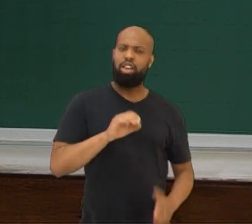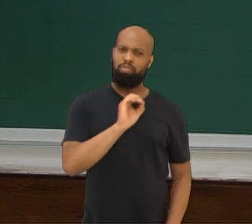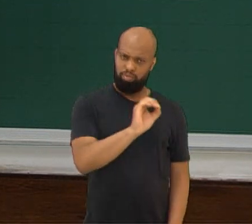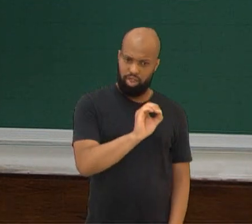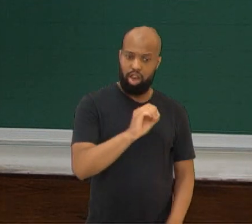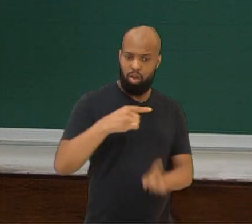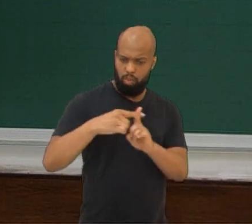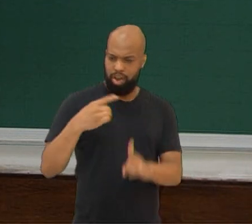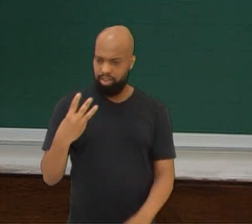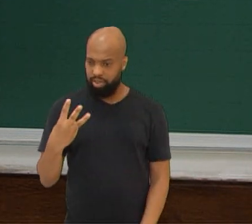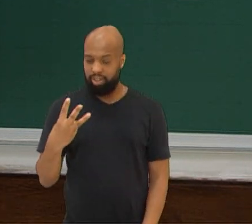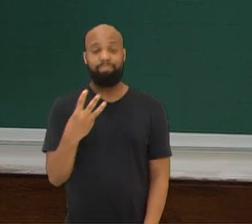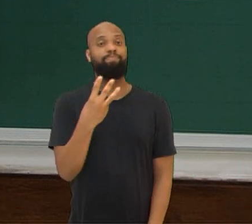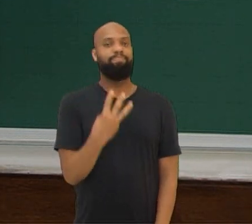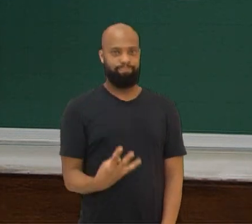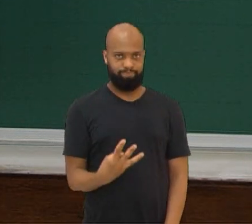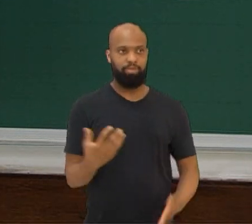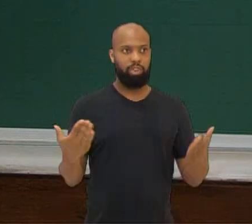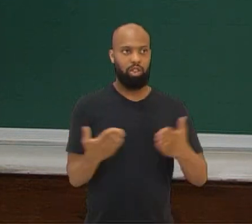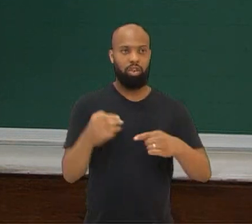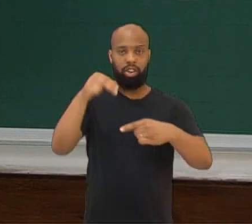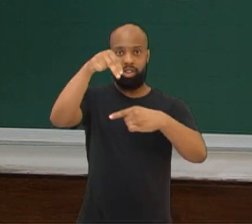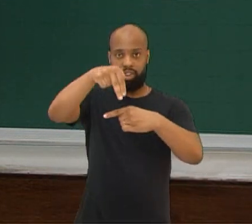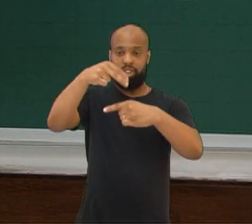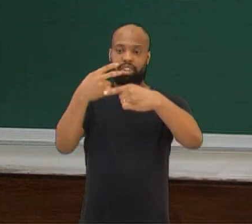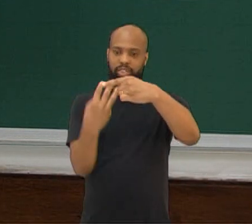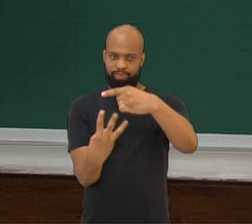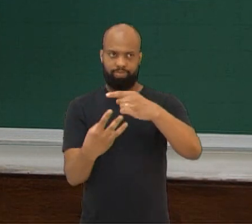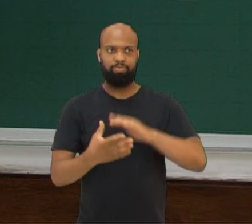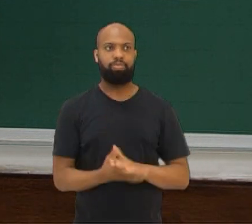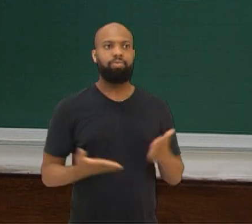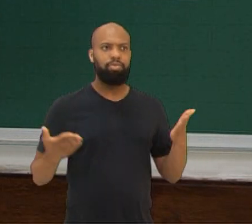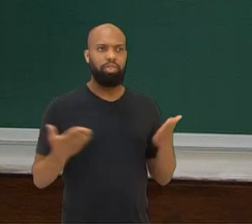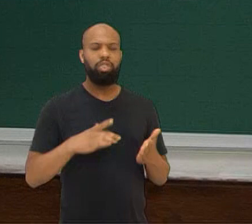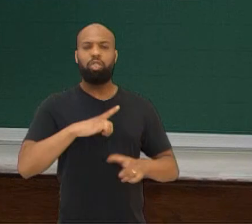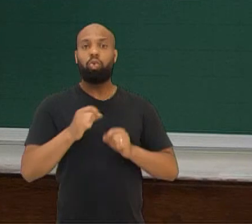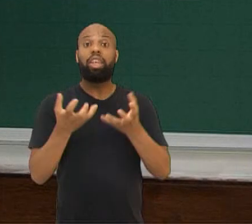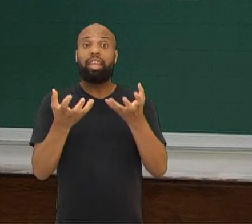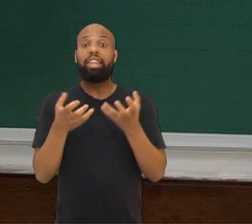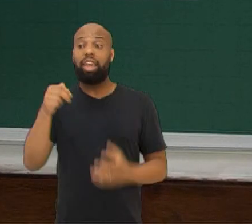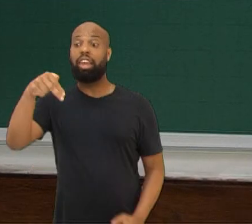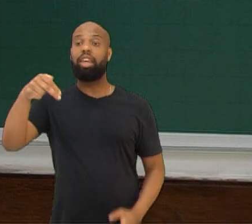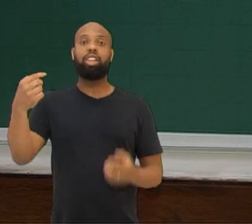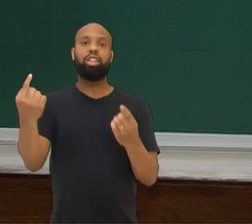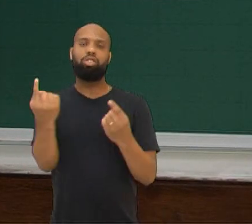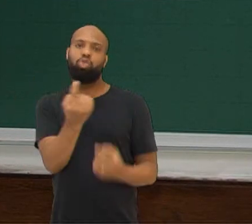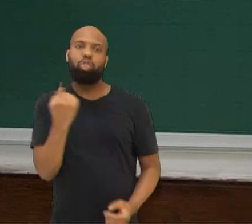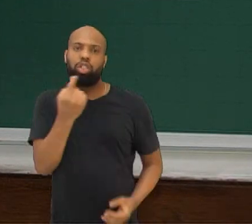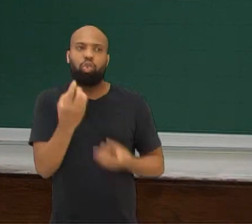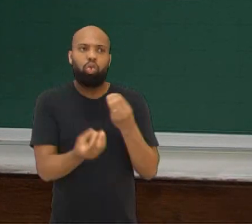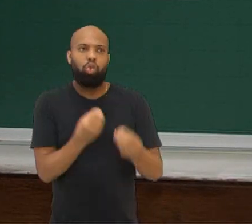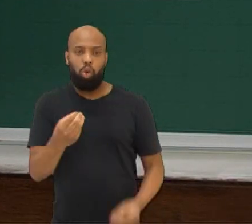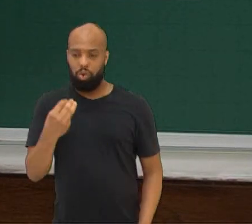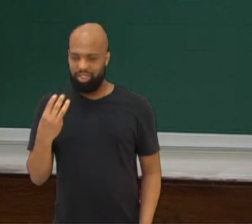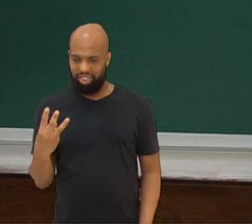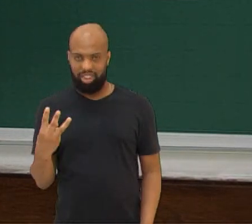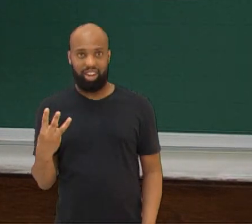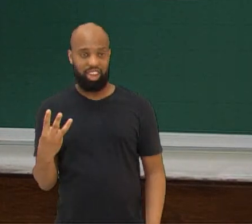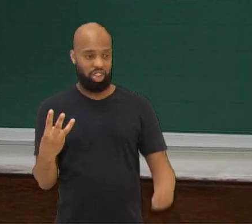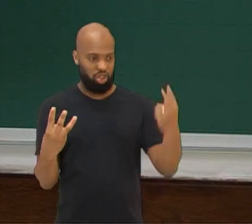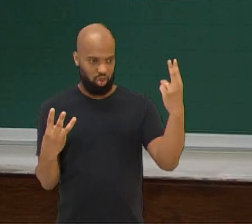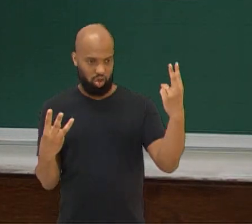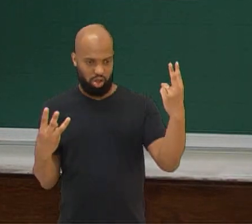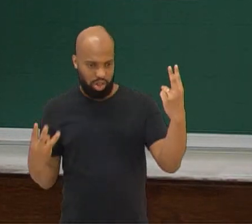Jogando n para o lado esquerdo, o que estava dividindo, o 2 vai passar multiplicando, n igual a 2 vezes 3. Logo,